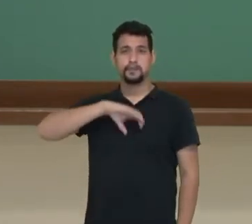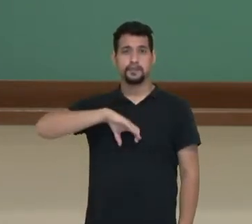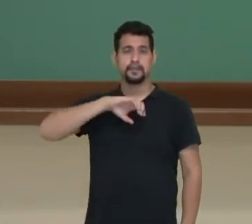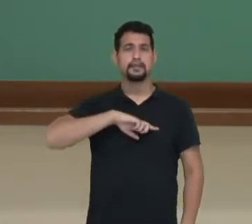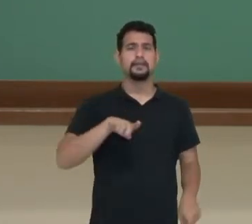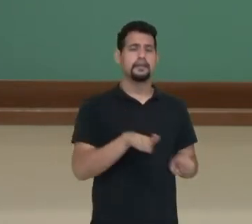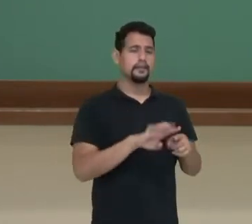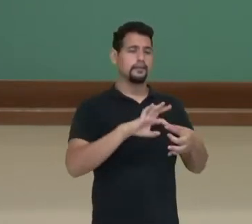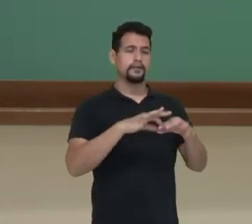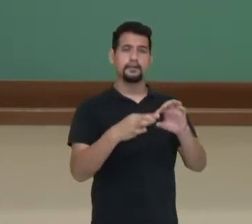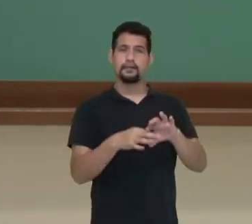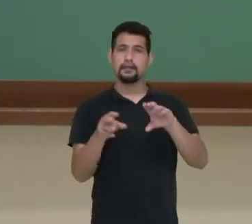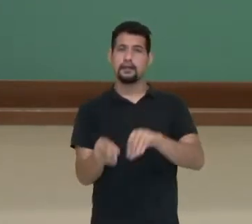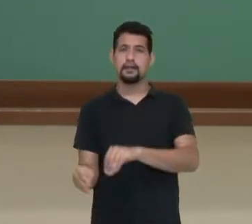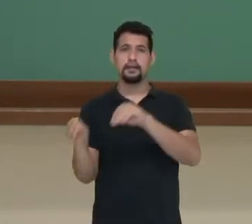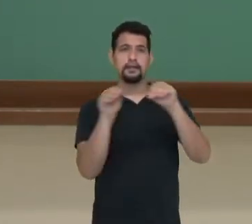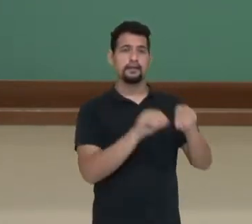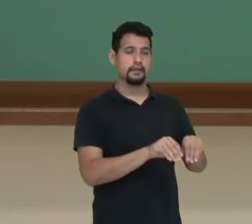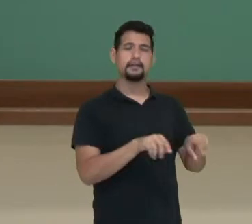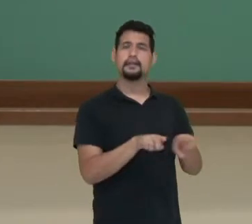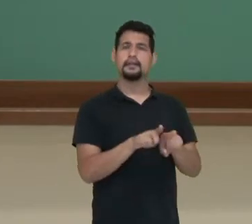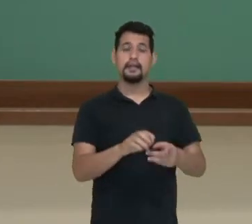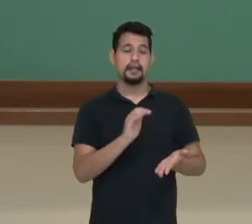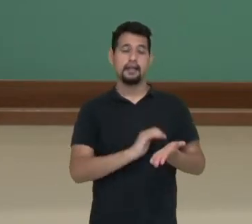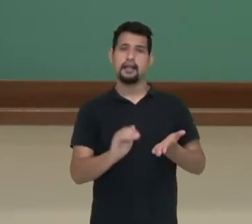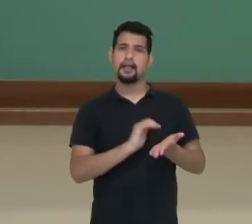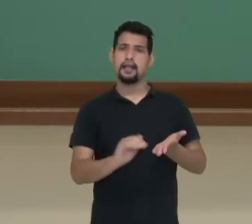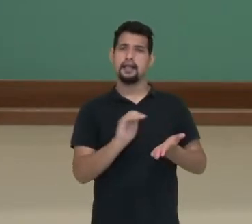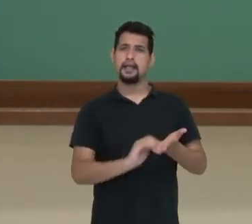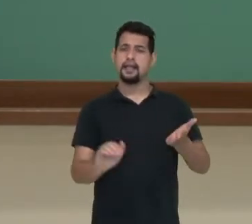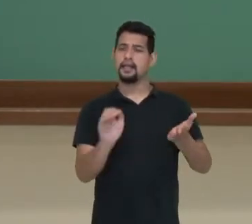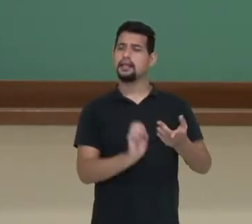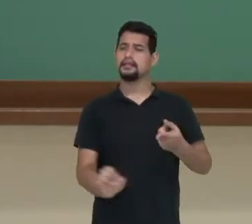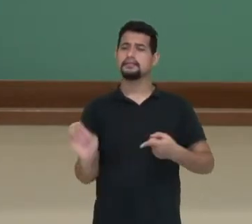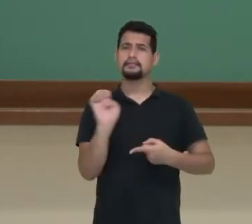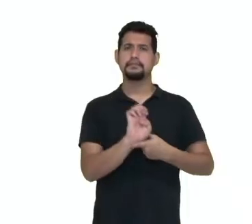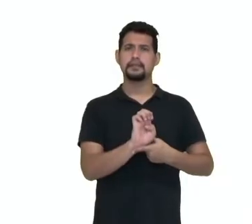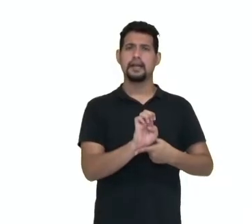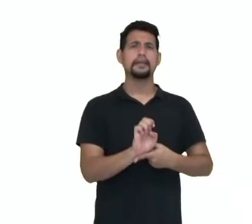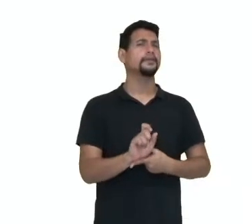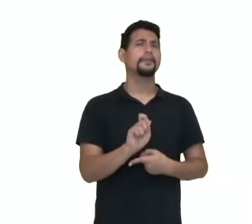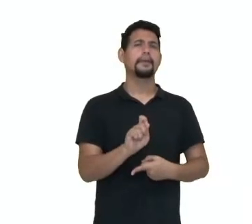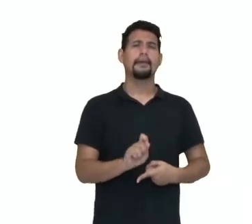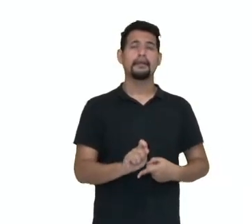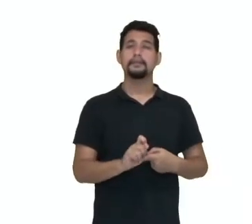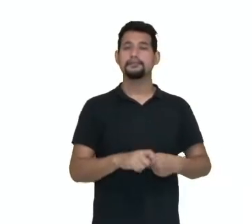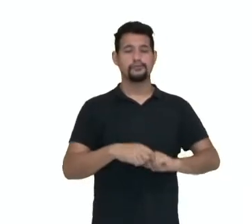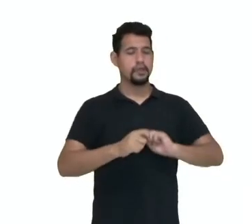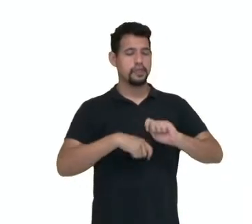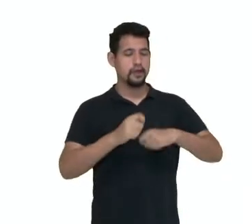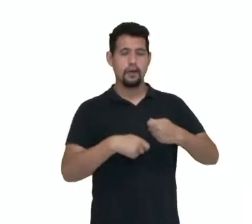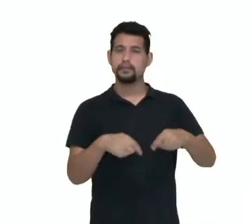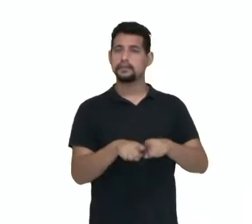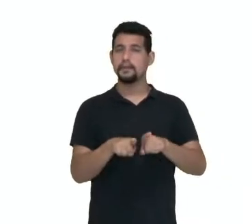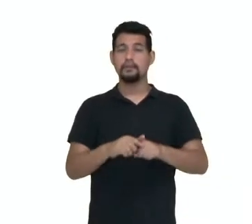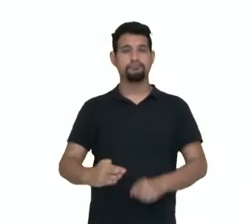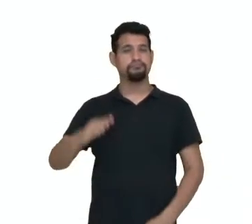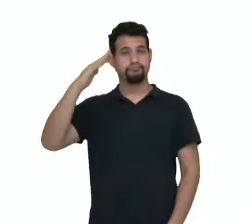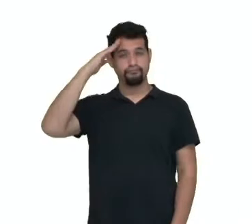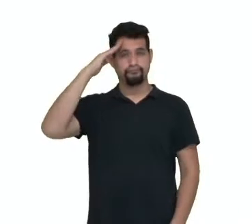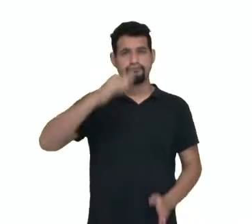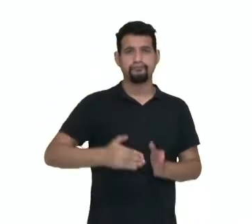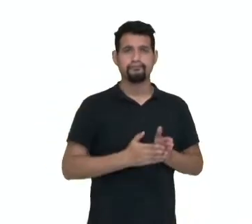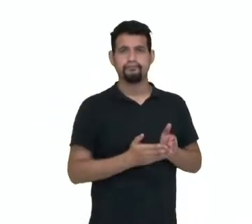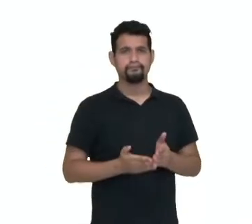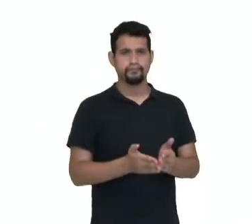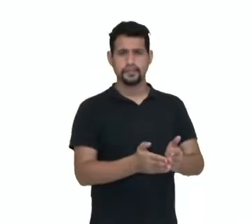que foi transferido para cá a Secretaria de Estados dos Negócios e da Marinha. Certo?